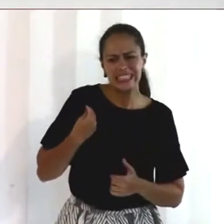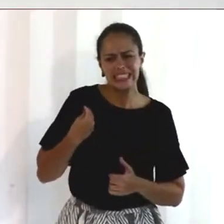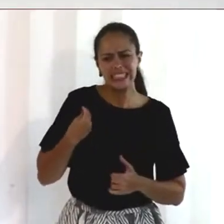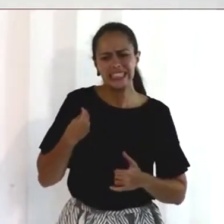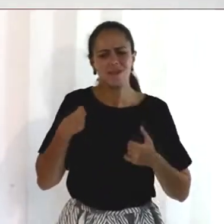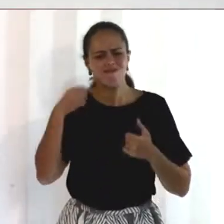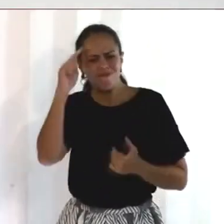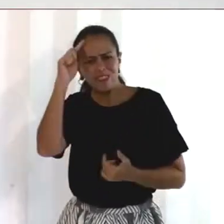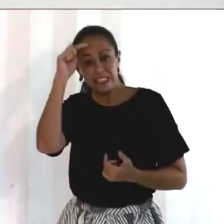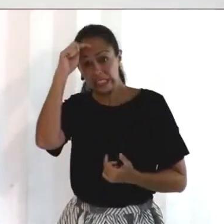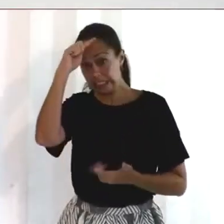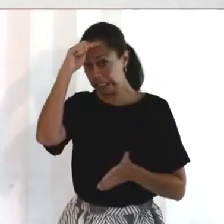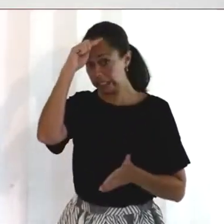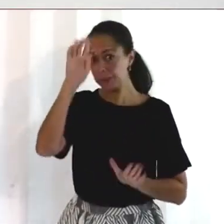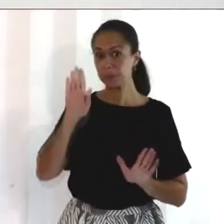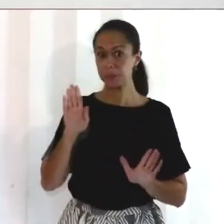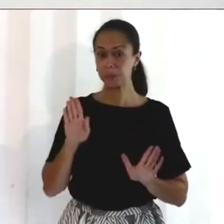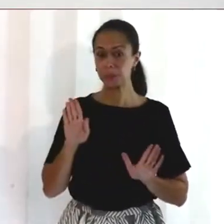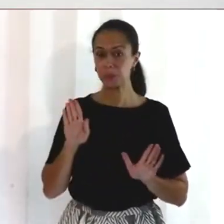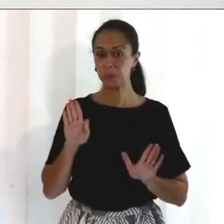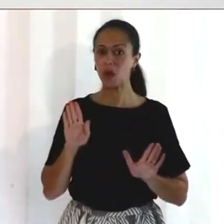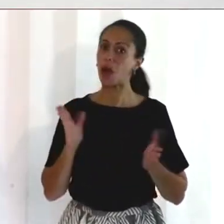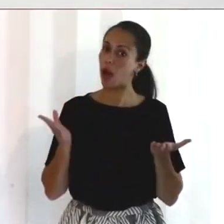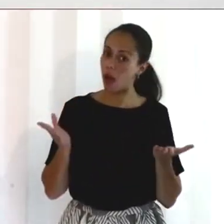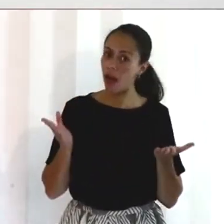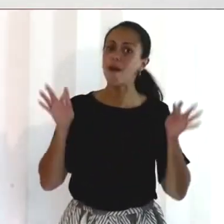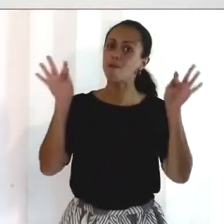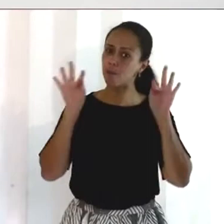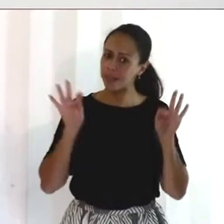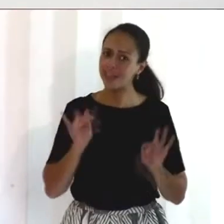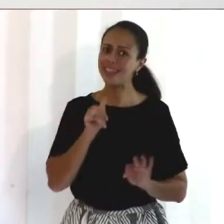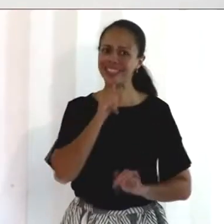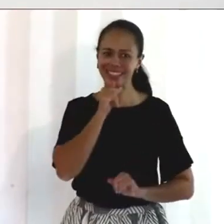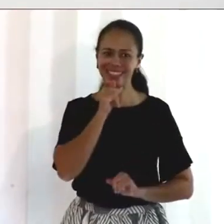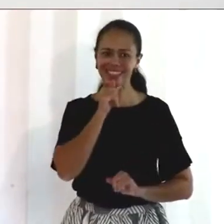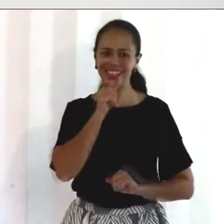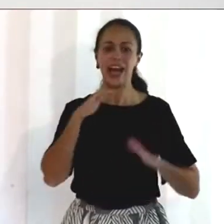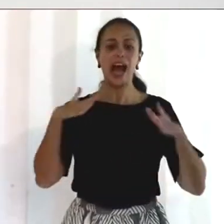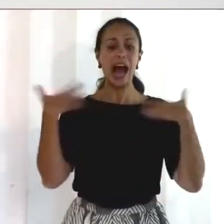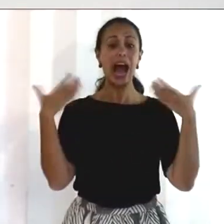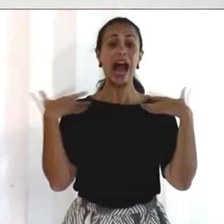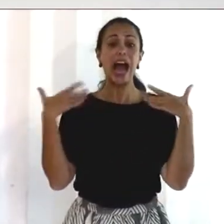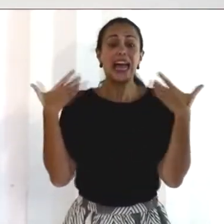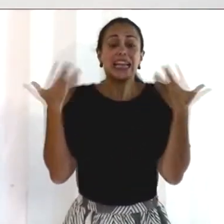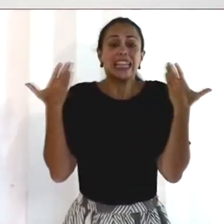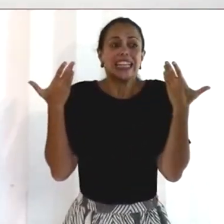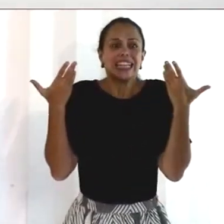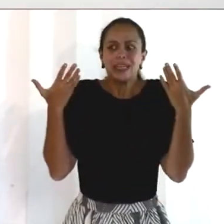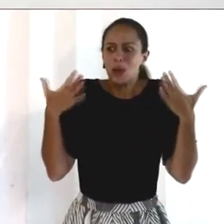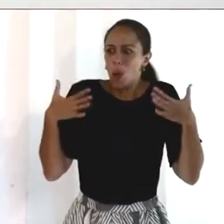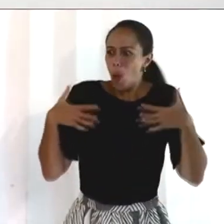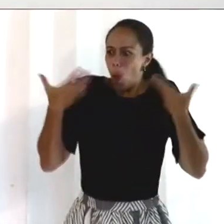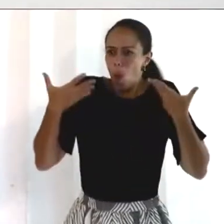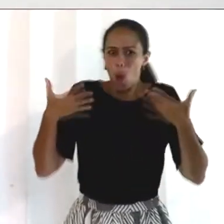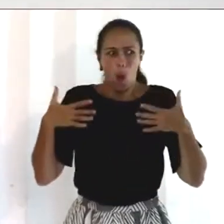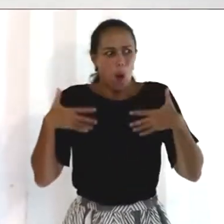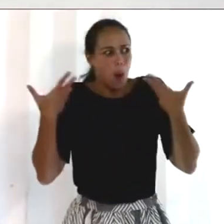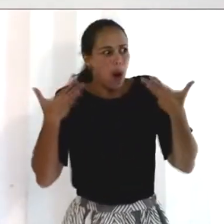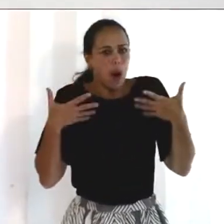bem feliz, muito contente, bem alegre,